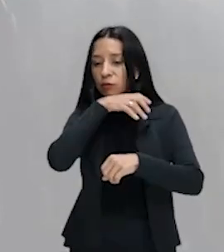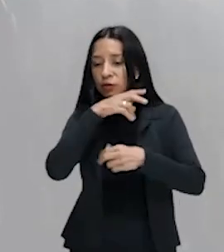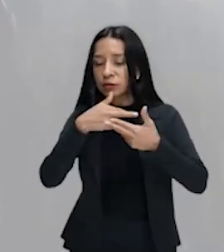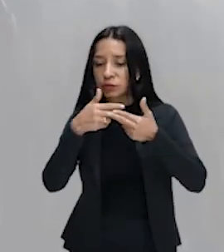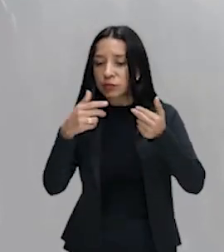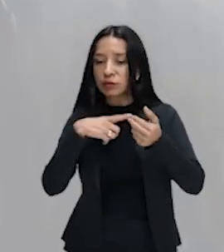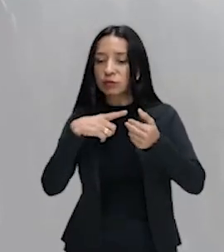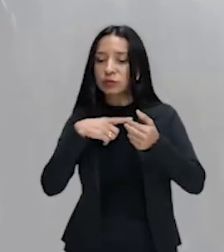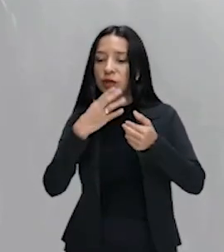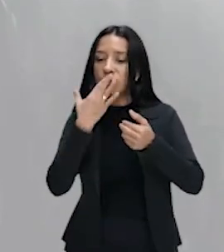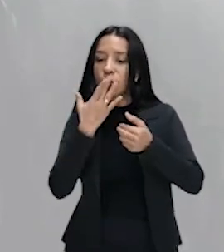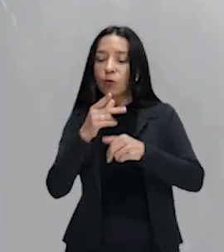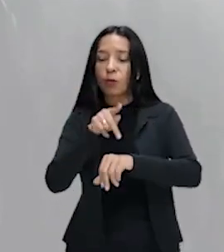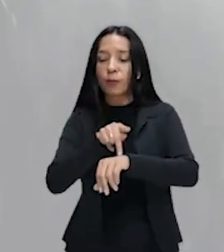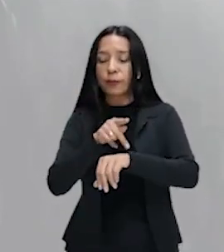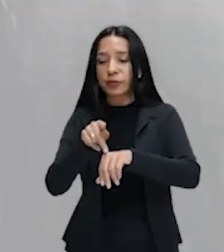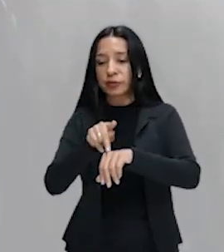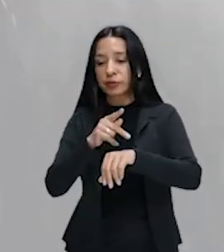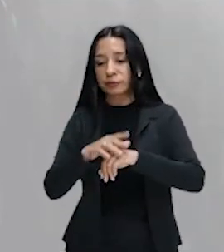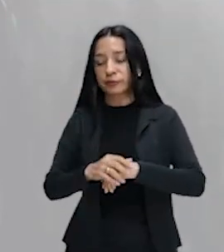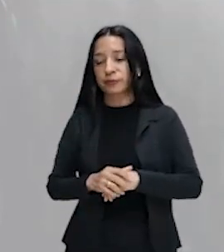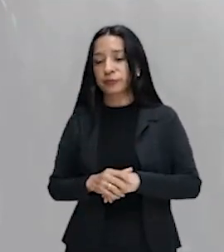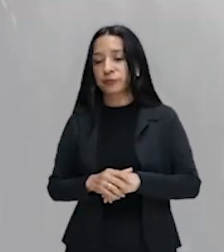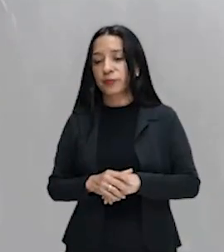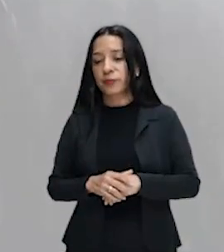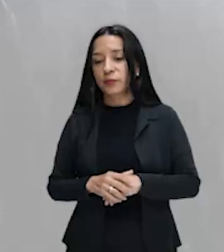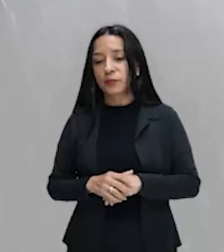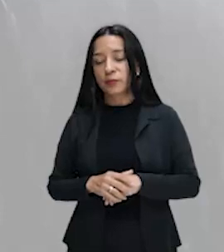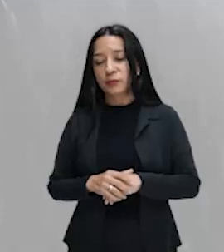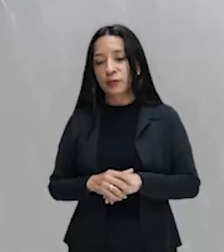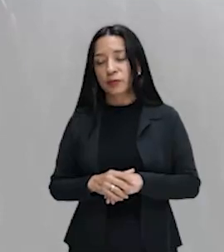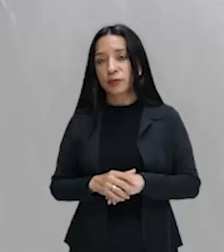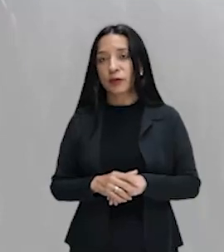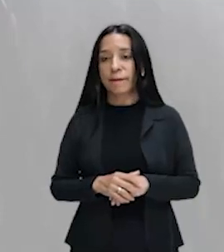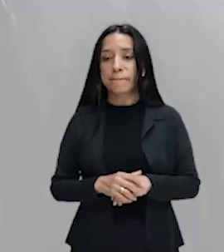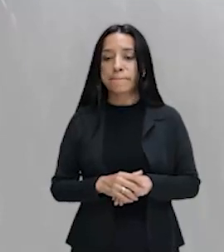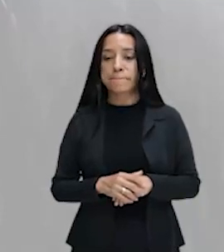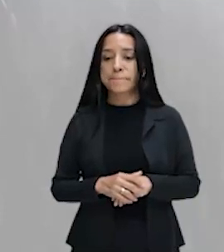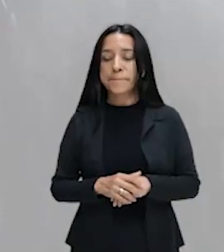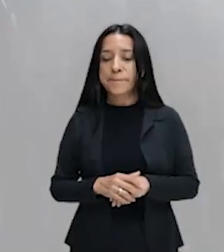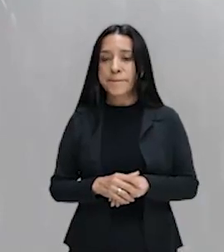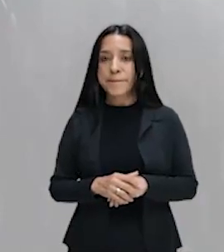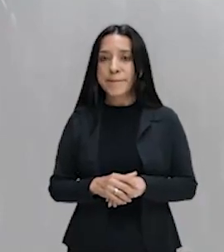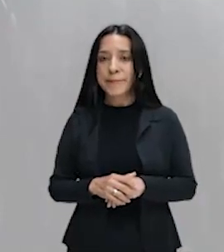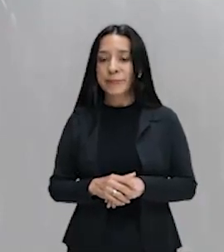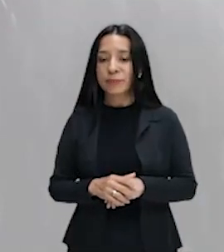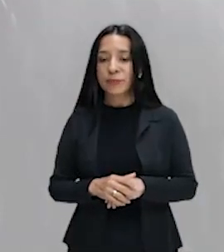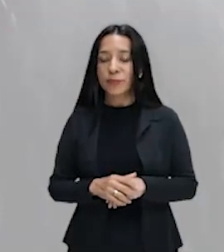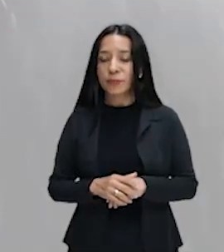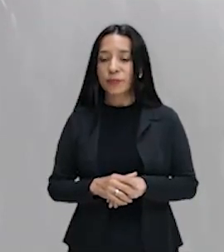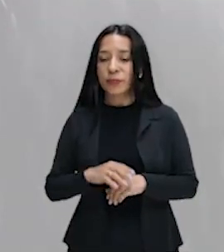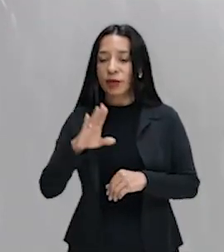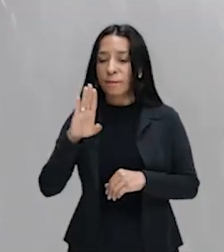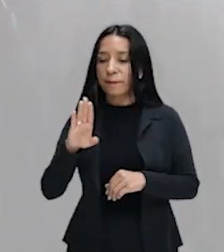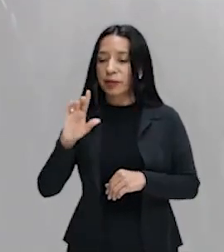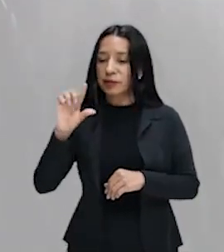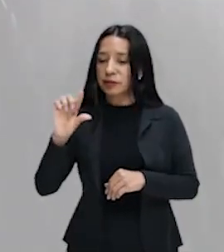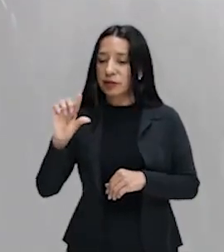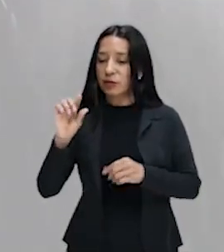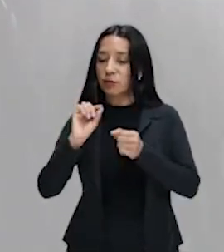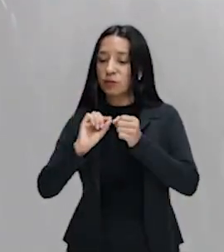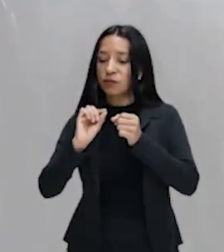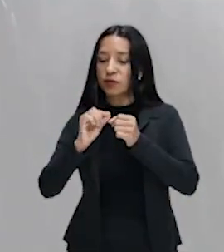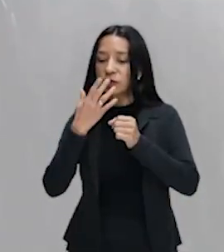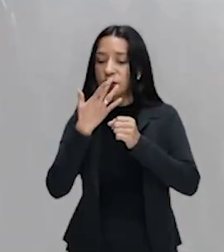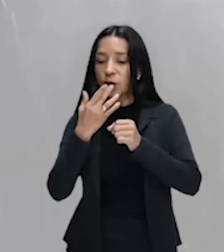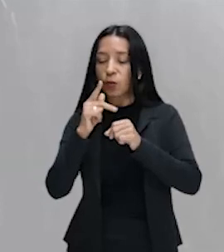preta, ok? Aqui, ó, esse outro aqui, Bzão produz o pigmento preto, mas olha que